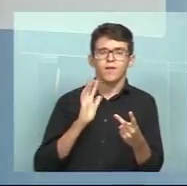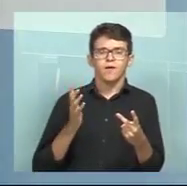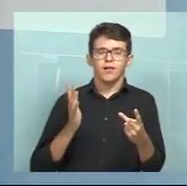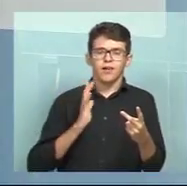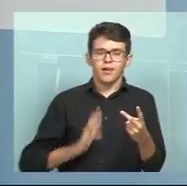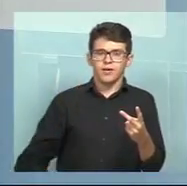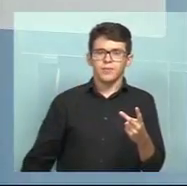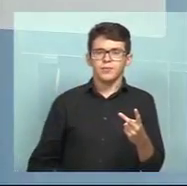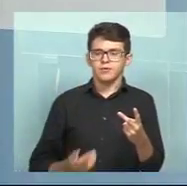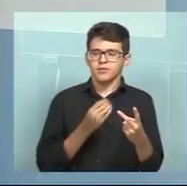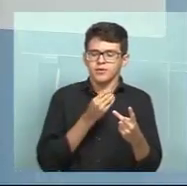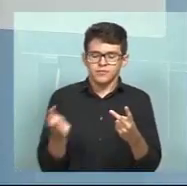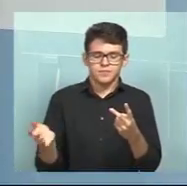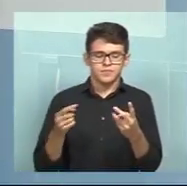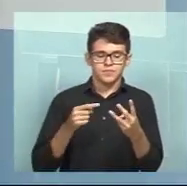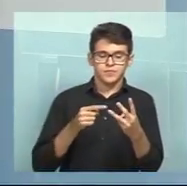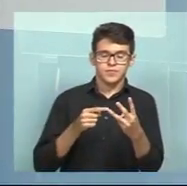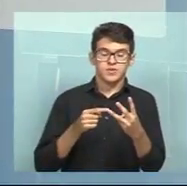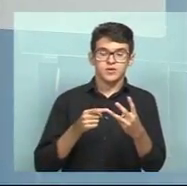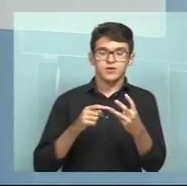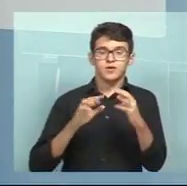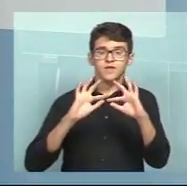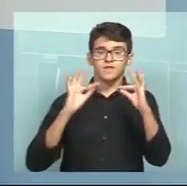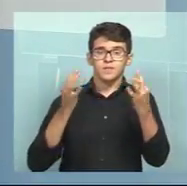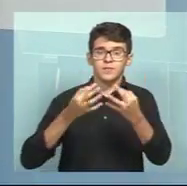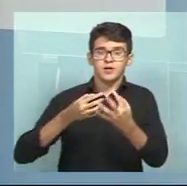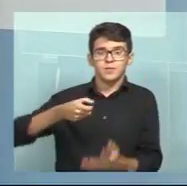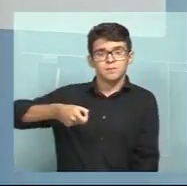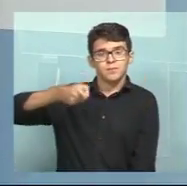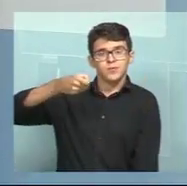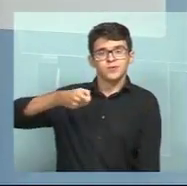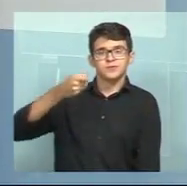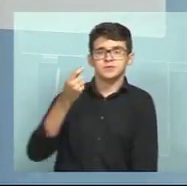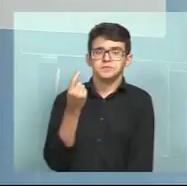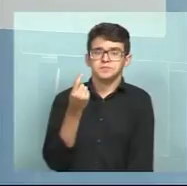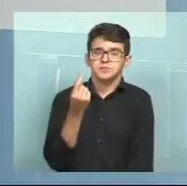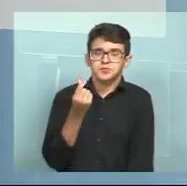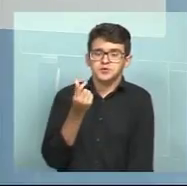Bolsa Família. Como ela tinha muitos filhos,